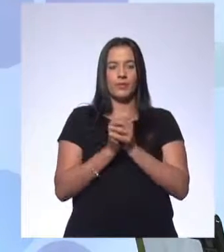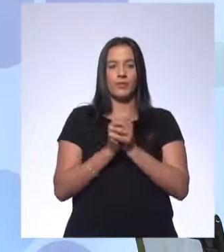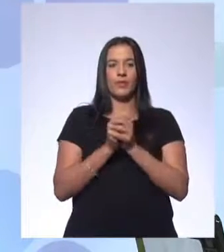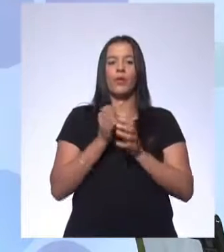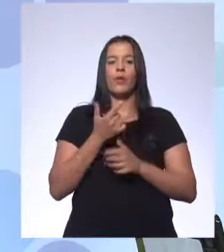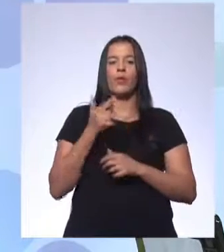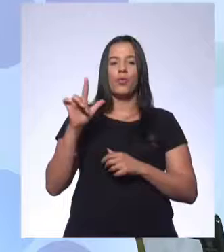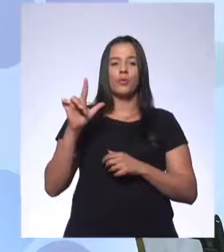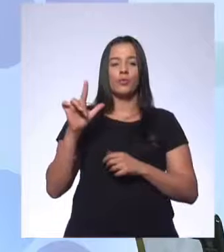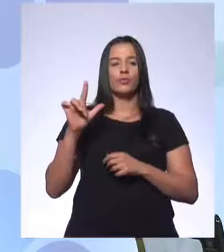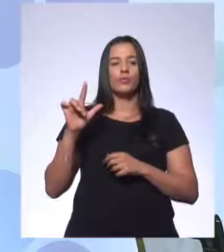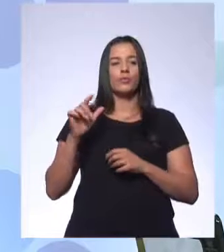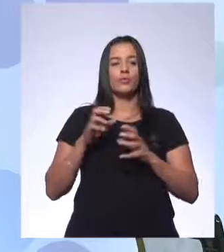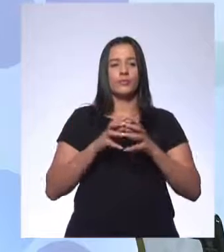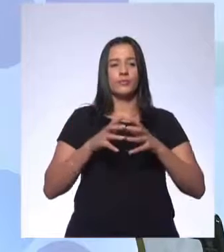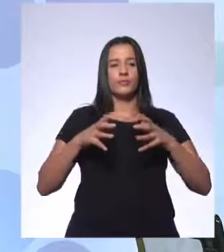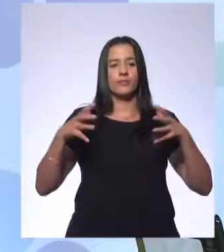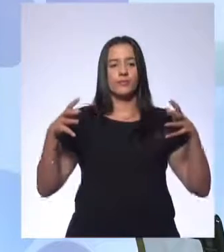formando hélio e